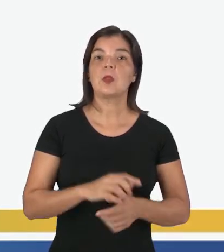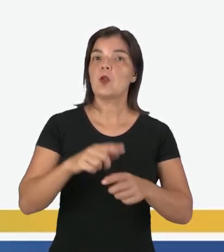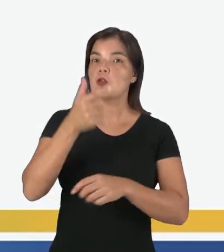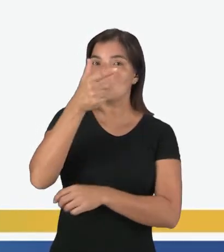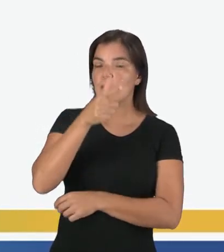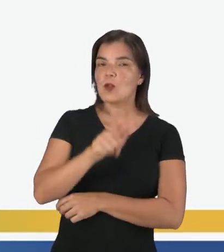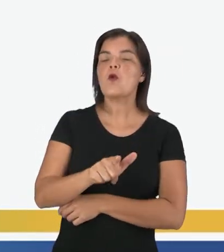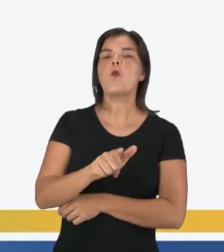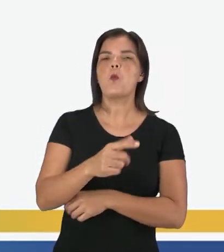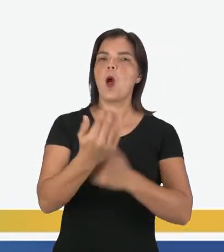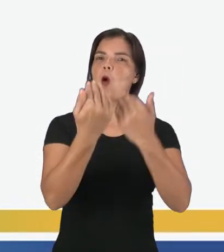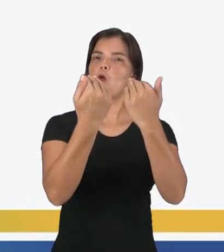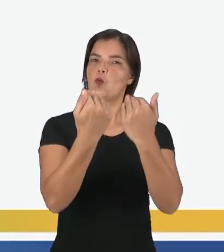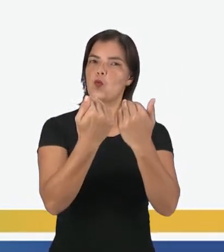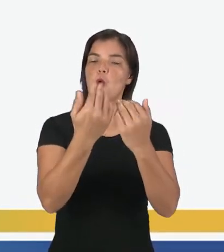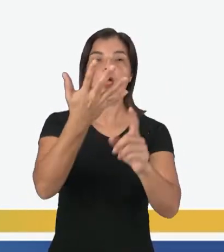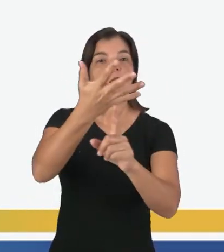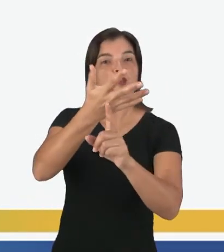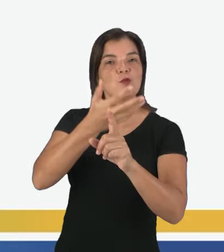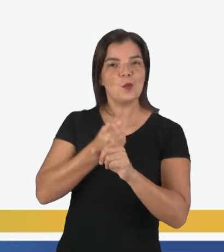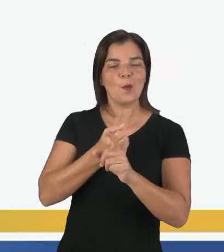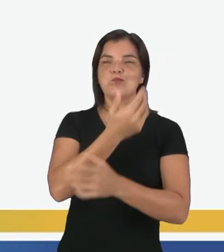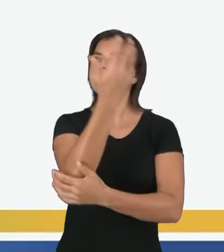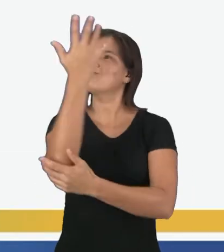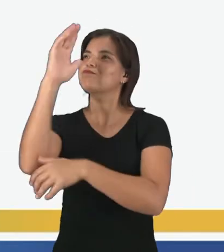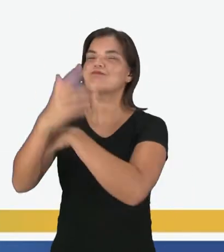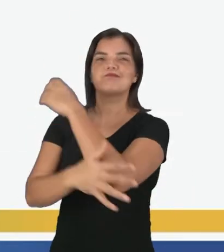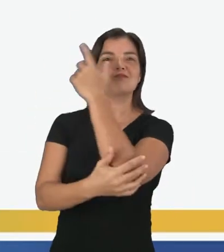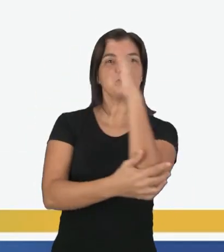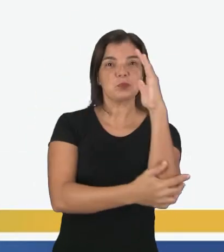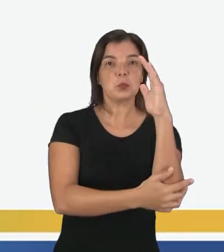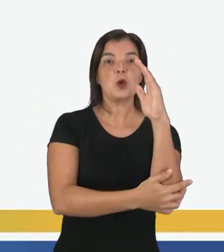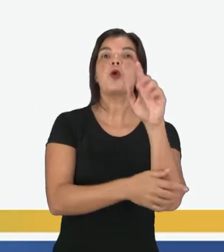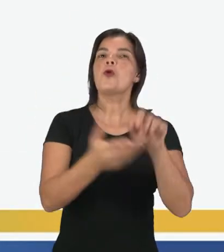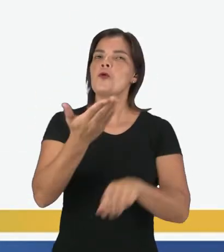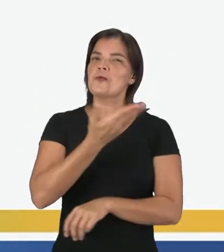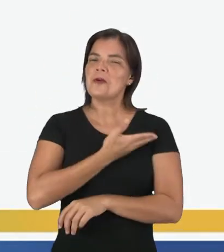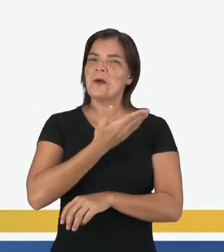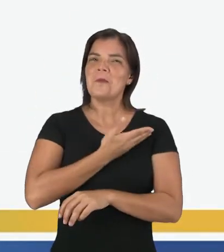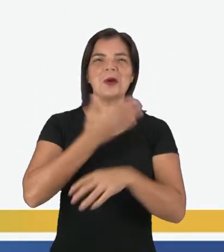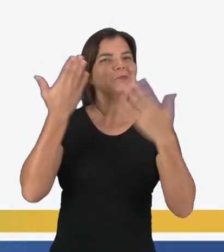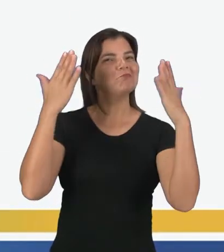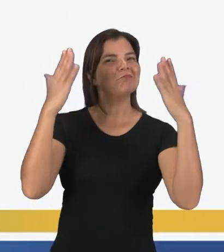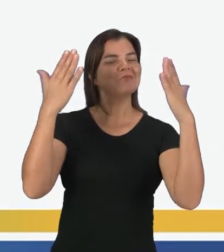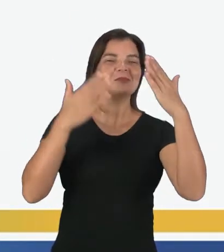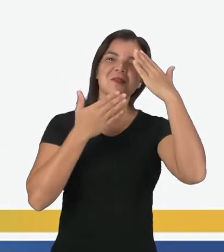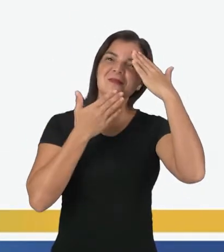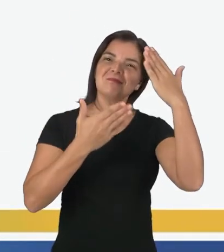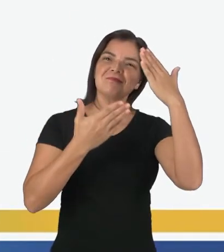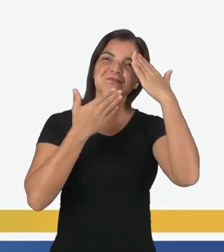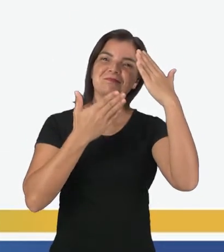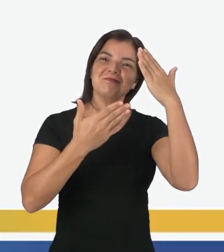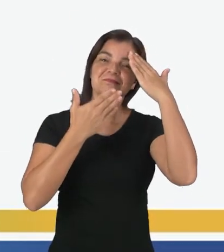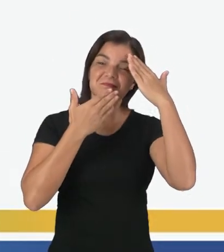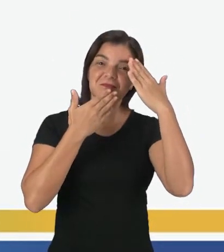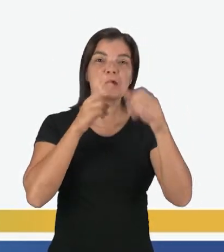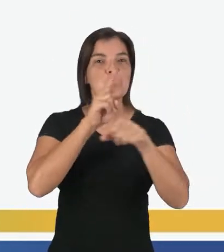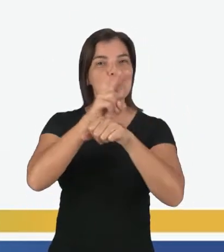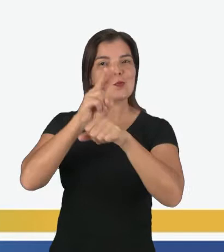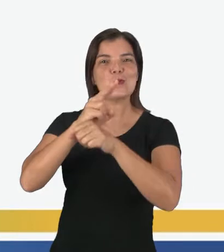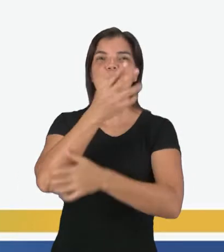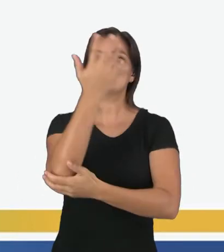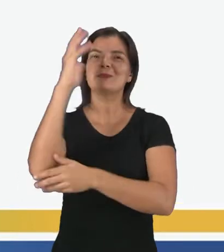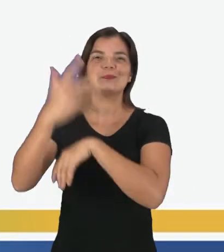Mais uma vez, o Curupira salvou a floresta. E seus amigos comemoram e agradecem ao guardião da